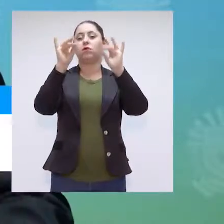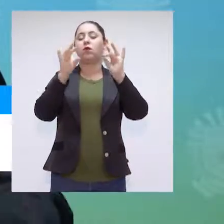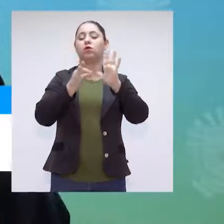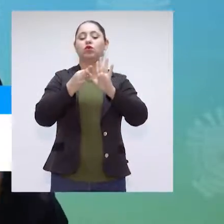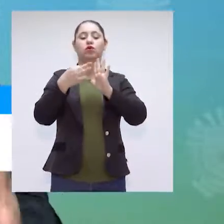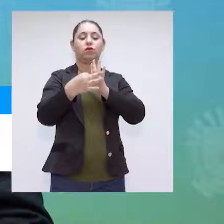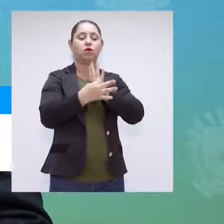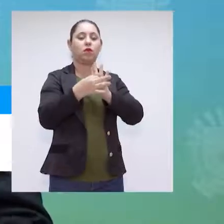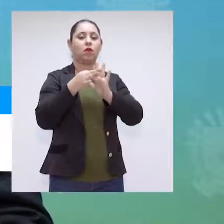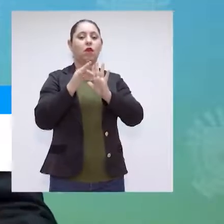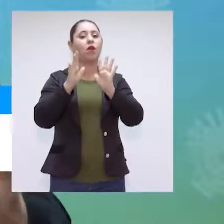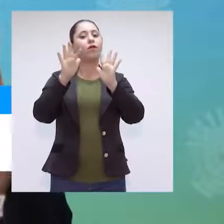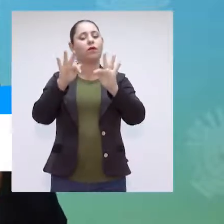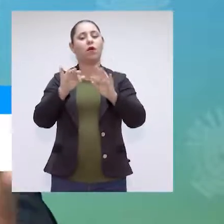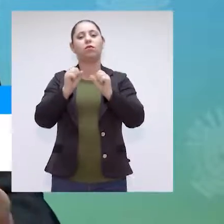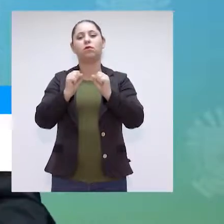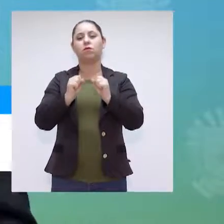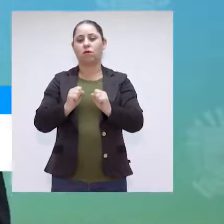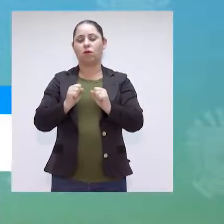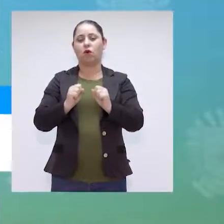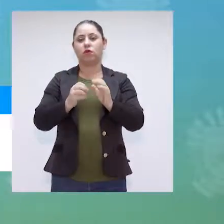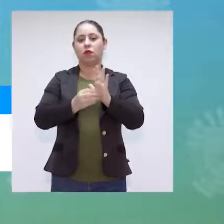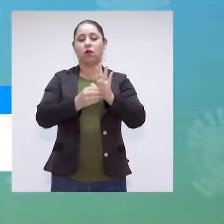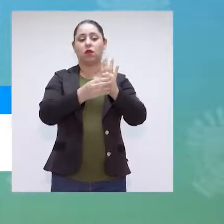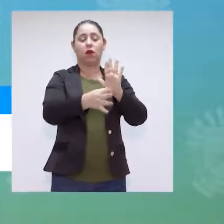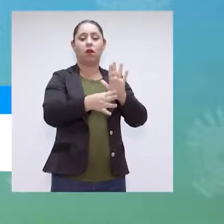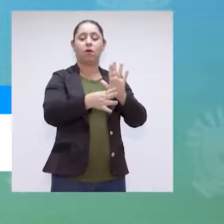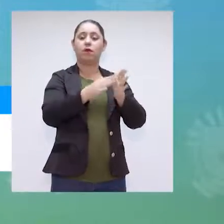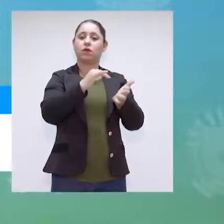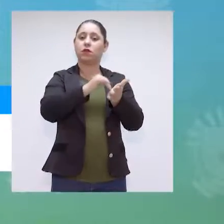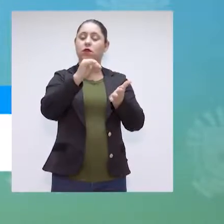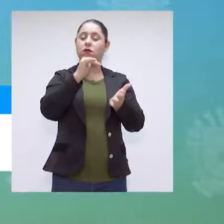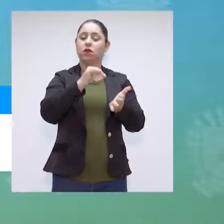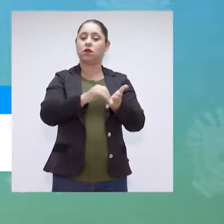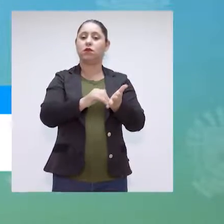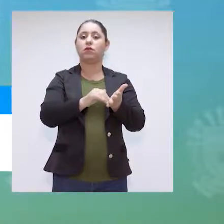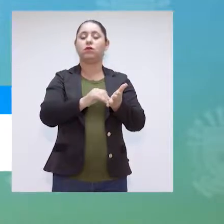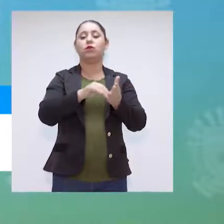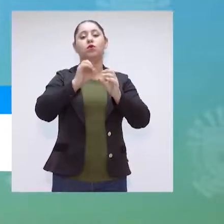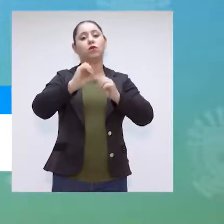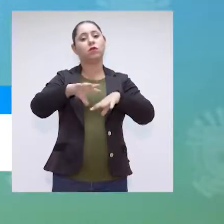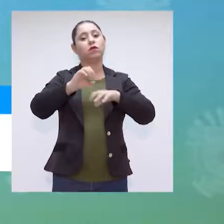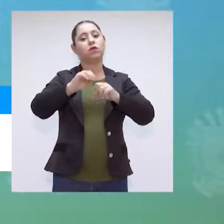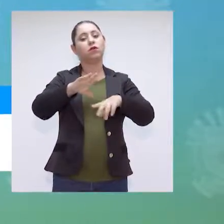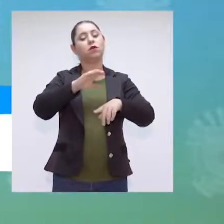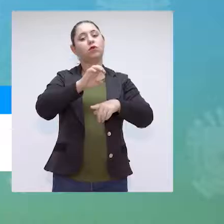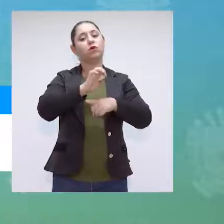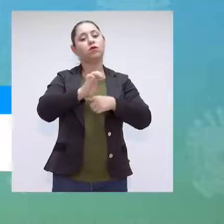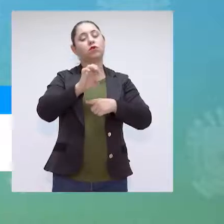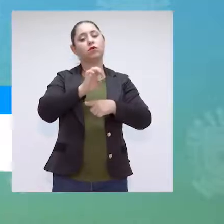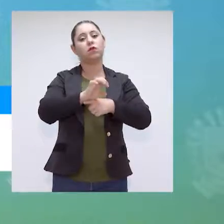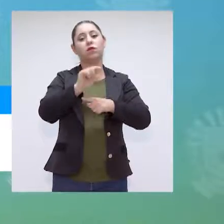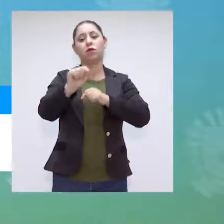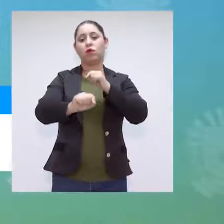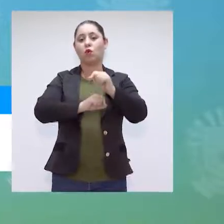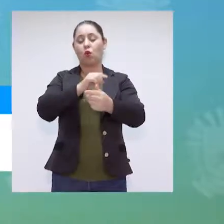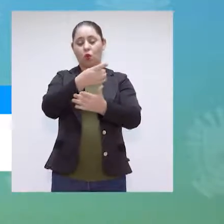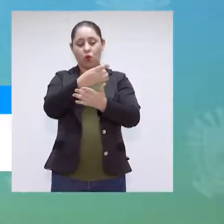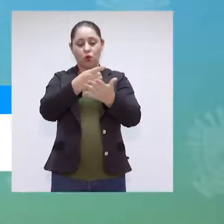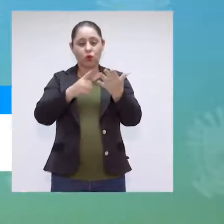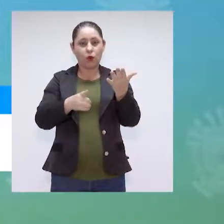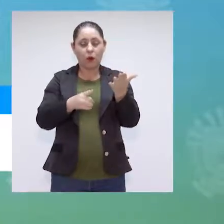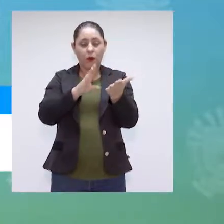subsídios, sugestões, para que ao final nós possamos encaminhar à Secretaria de Educação de Estado um